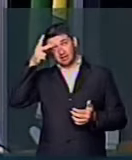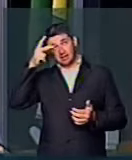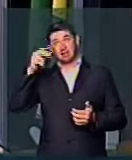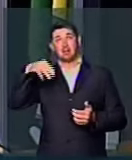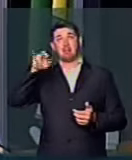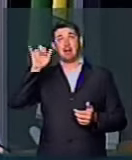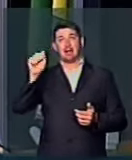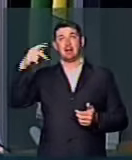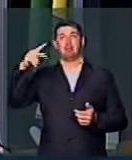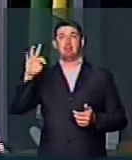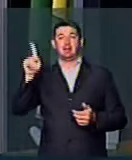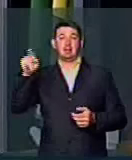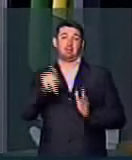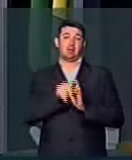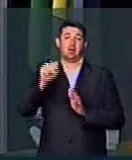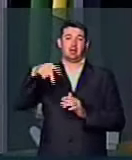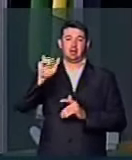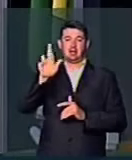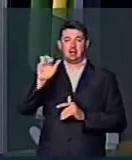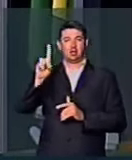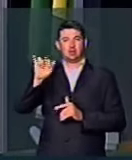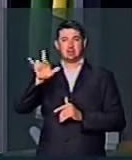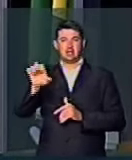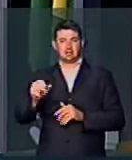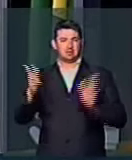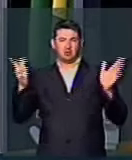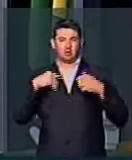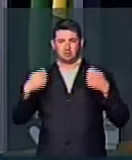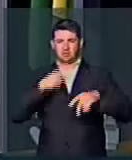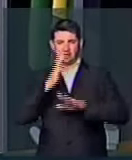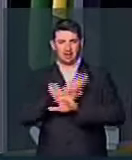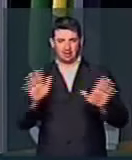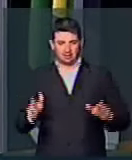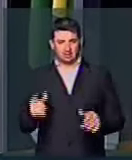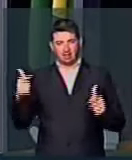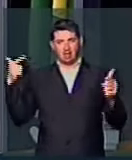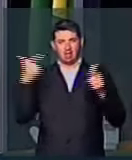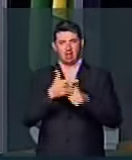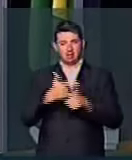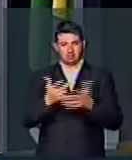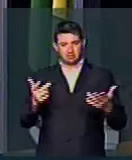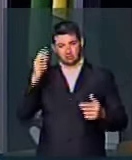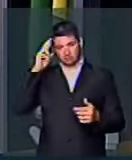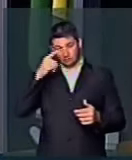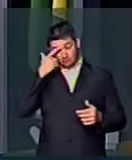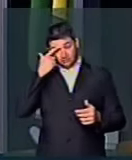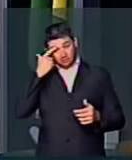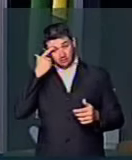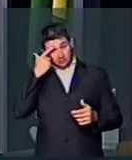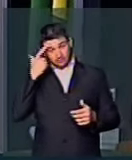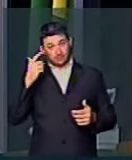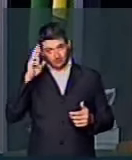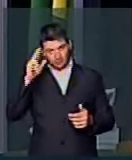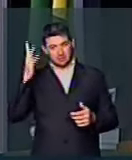Raba, do PT de Angra dos Reis. Olha só, aqui já se explica aqui a perseguição política para isso, que com toda certeza Vossa Excelência sofre da